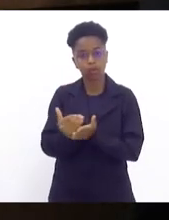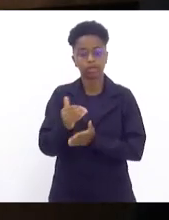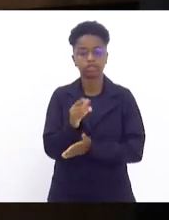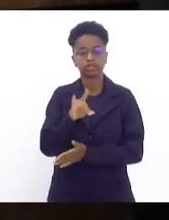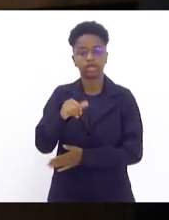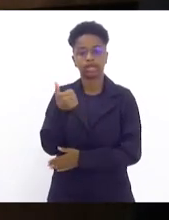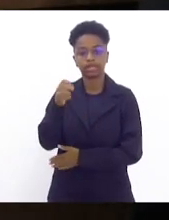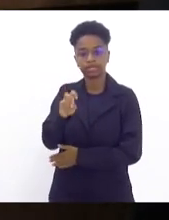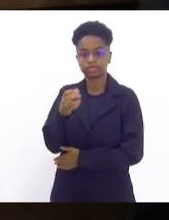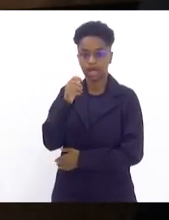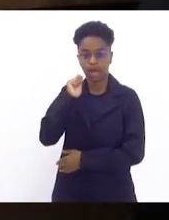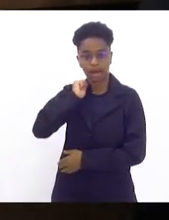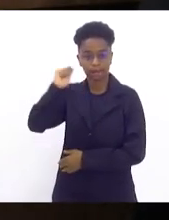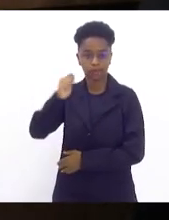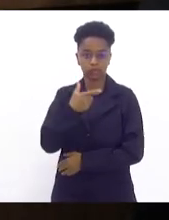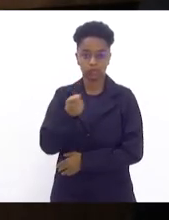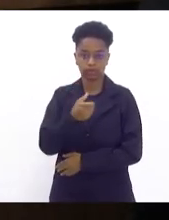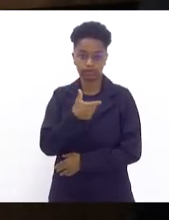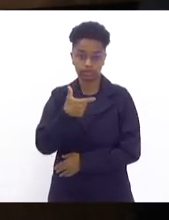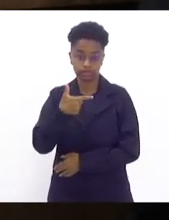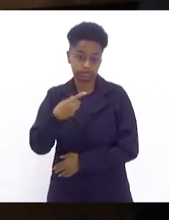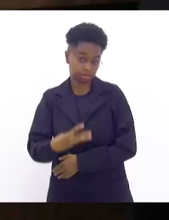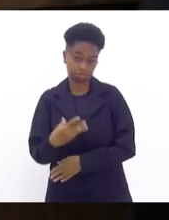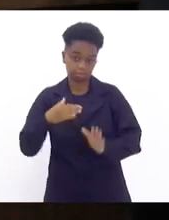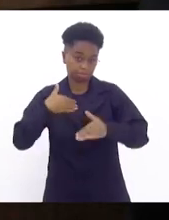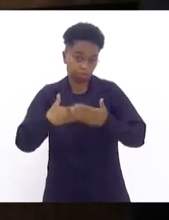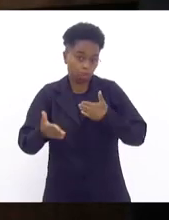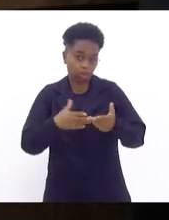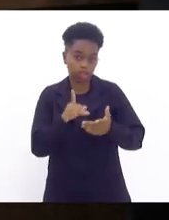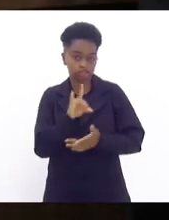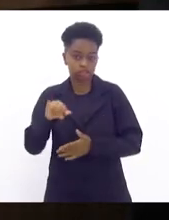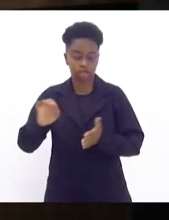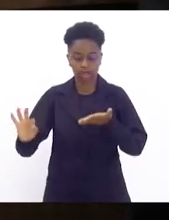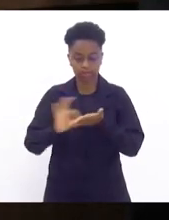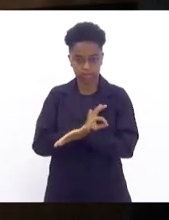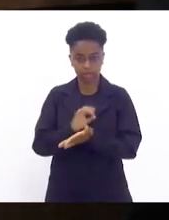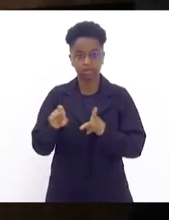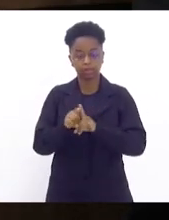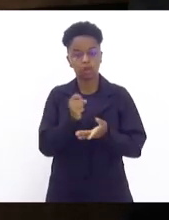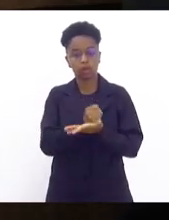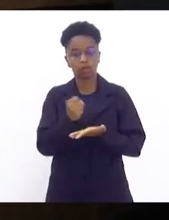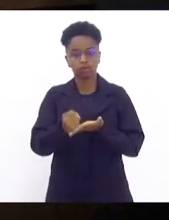de 2023, independentemente da data de assinatura dos contratos de financiamento.